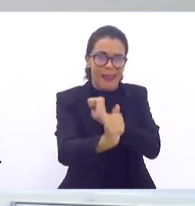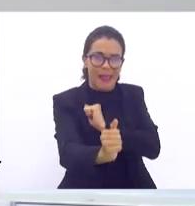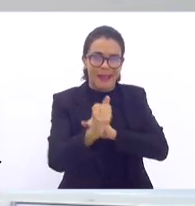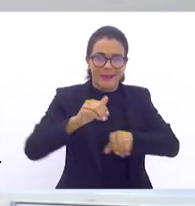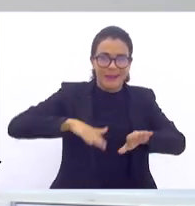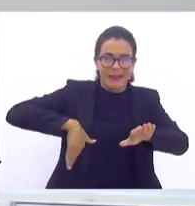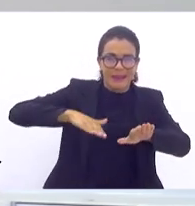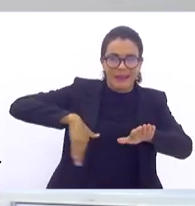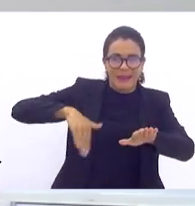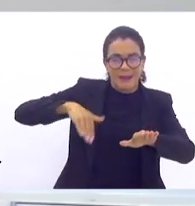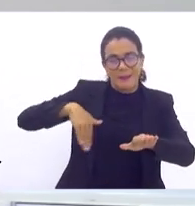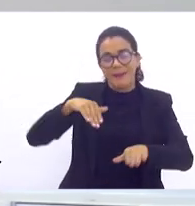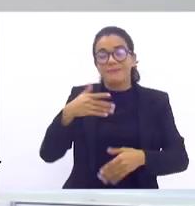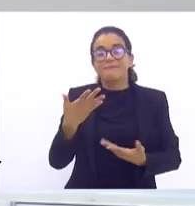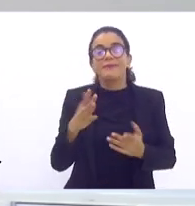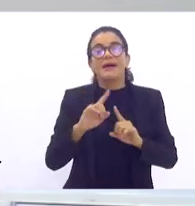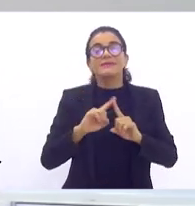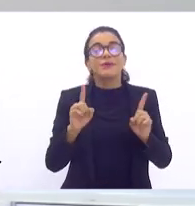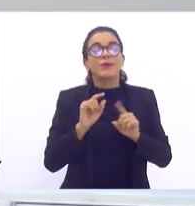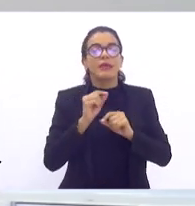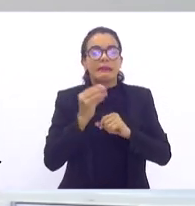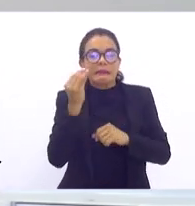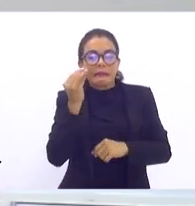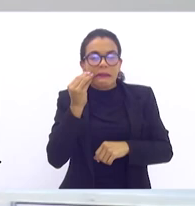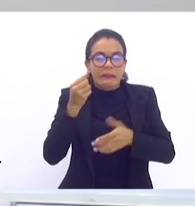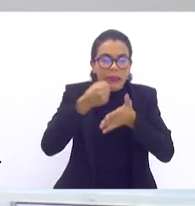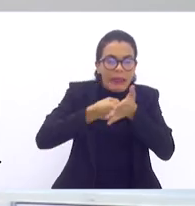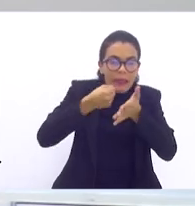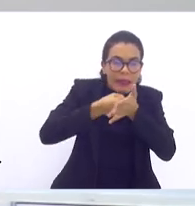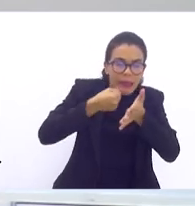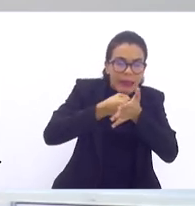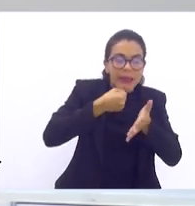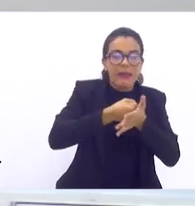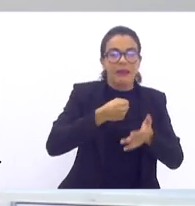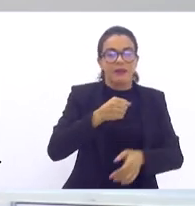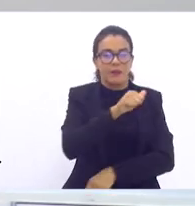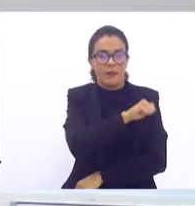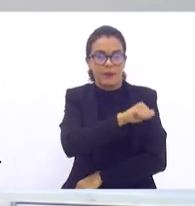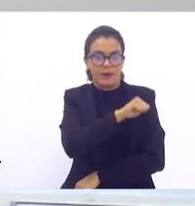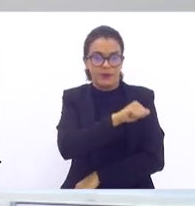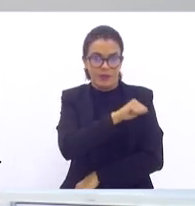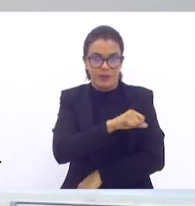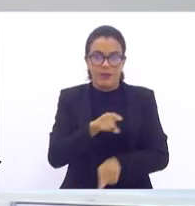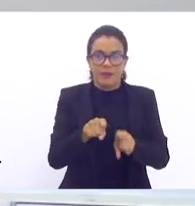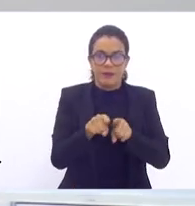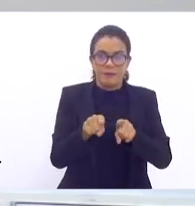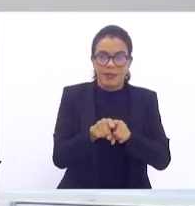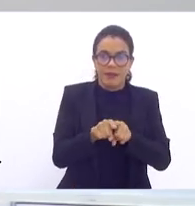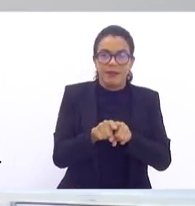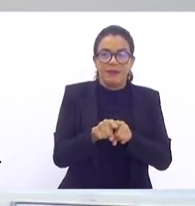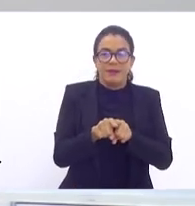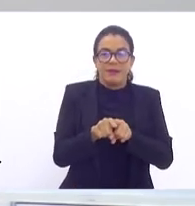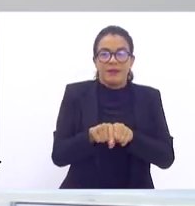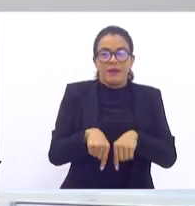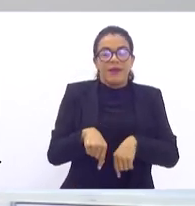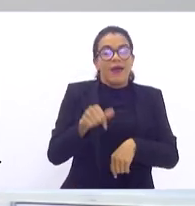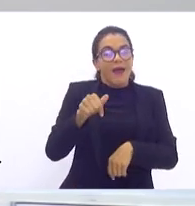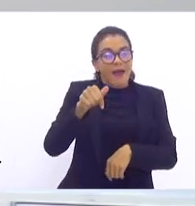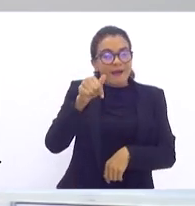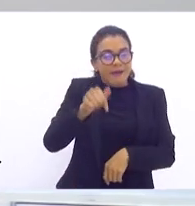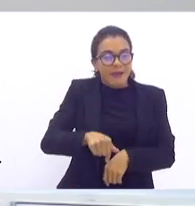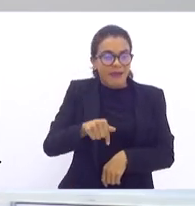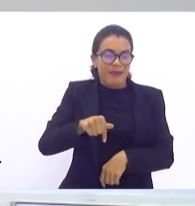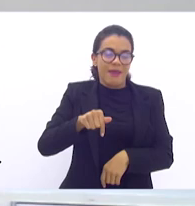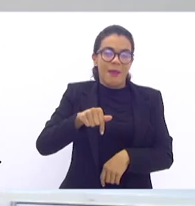é exatamente buscar que a gente o Rio de Janeiro que a Caixa é o coração da cultura brasileira